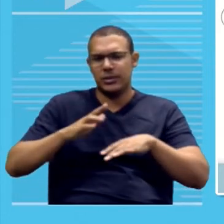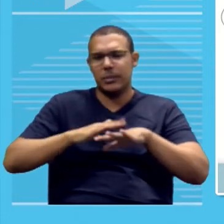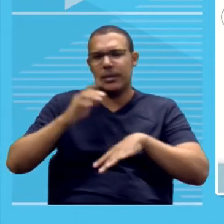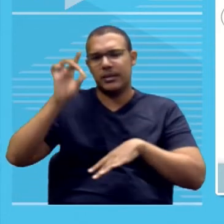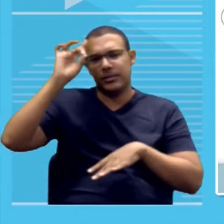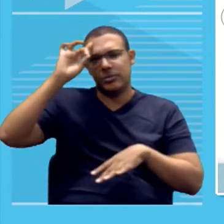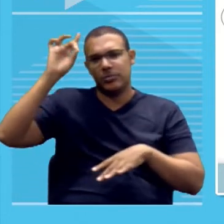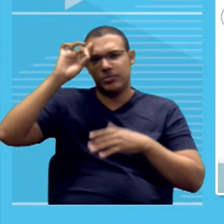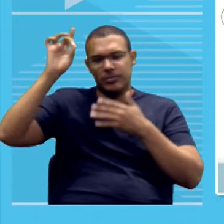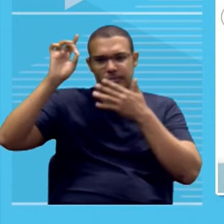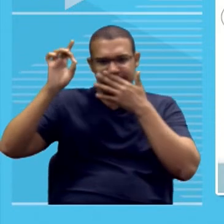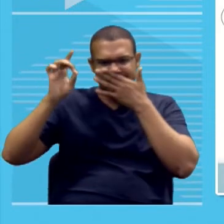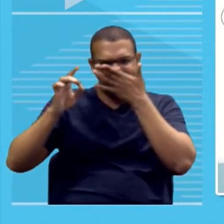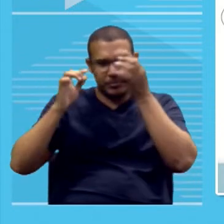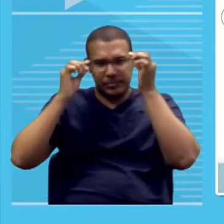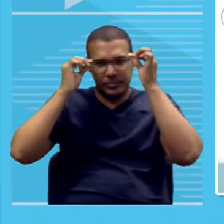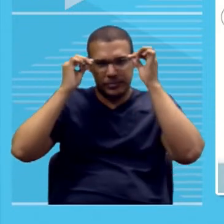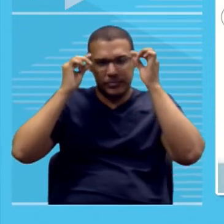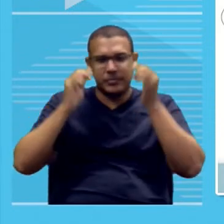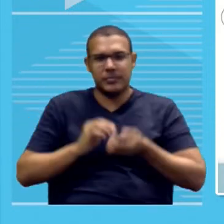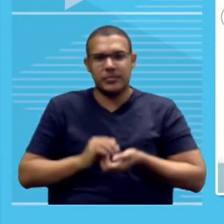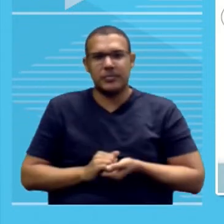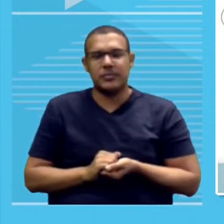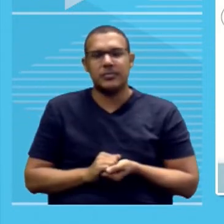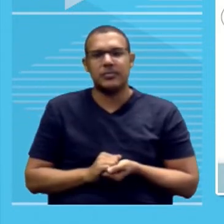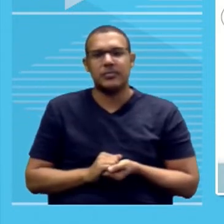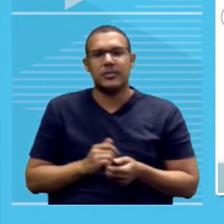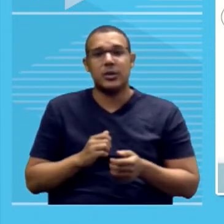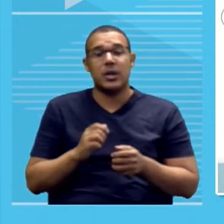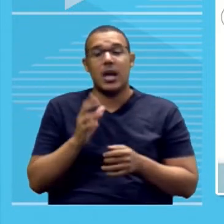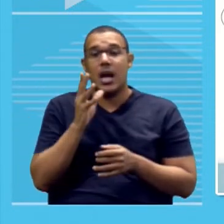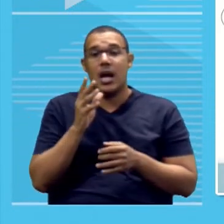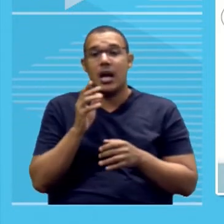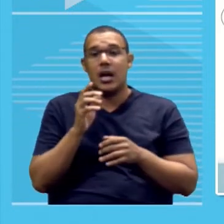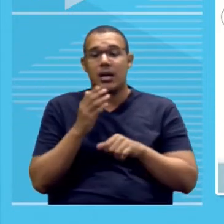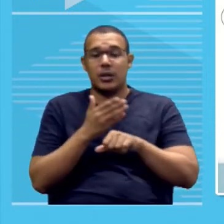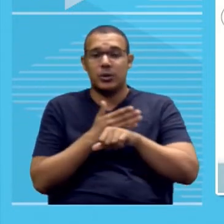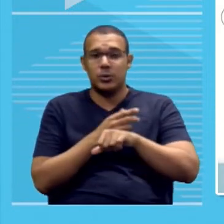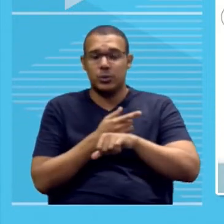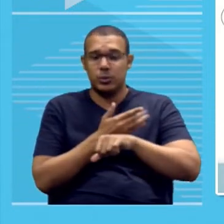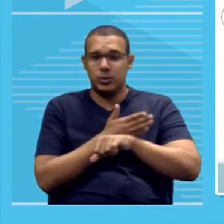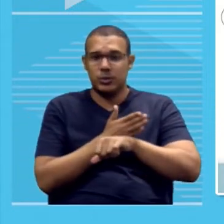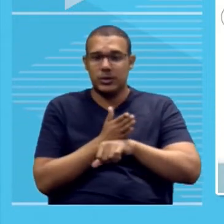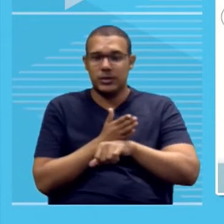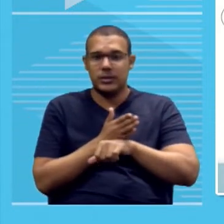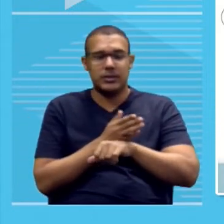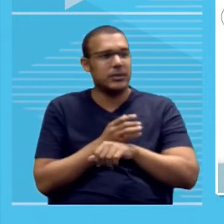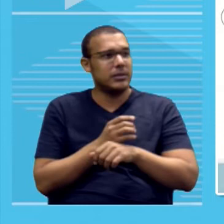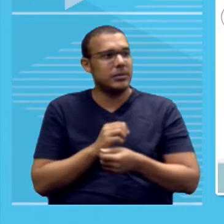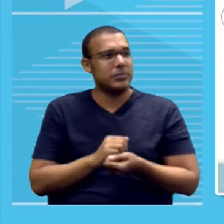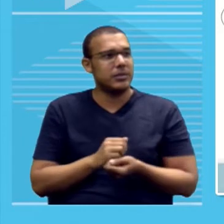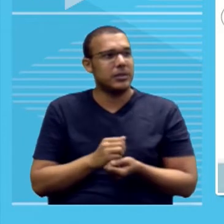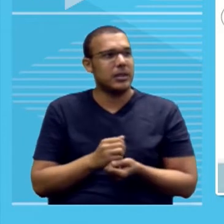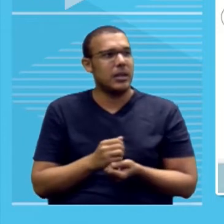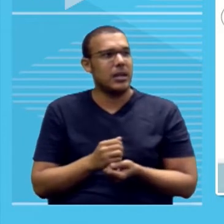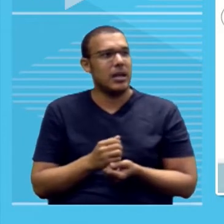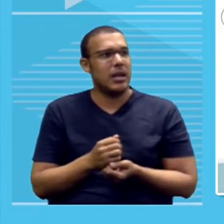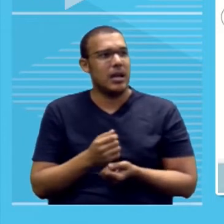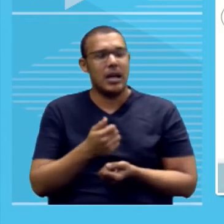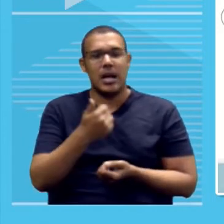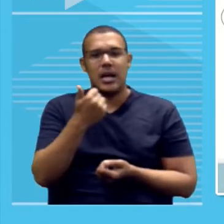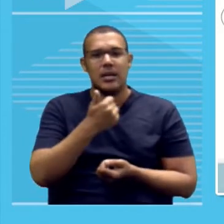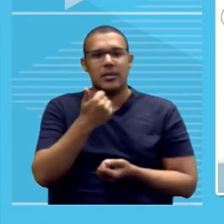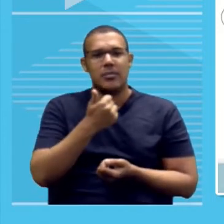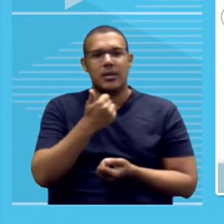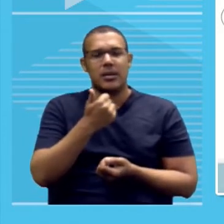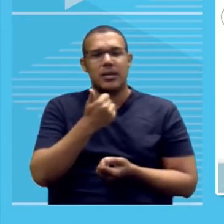Olha, primeiro quesito de comparação é a durabilidade. Essa lâmpada incandescente, que é a lâmpada amarelinha comum, ela dura apenas